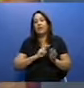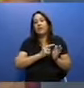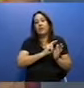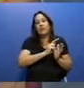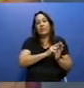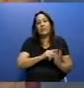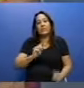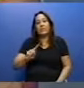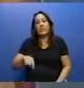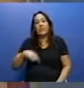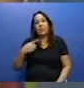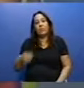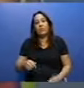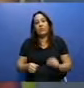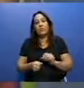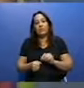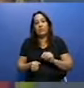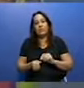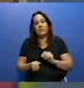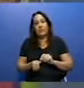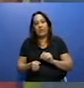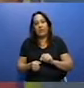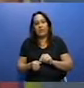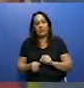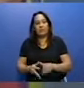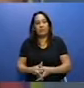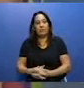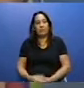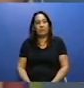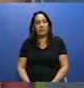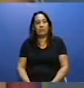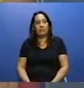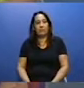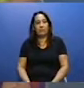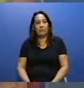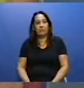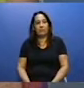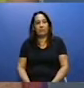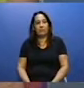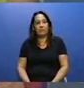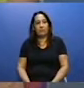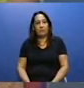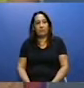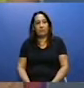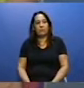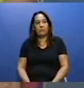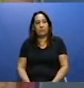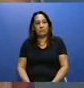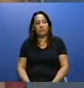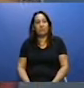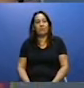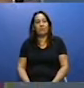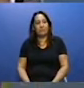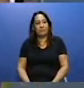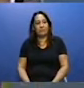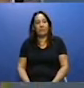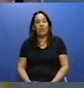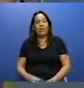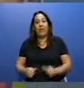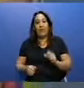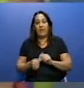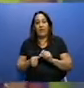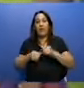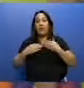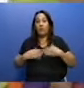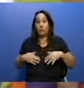moranguinhos, tá bom? Mas você já entendeu, não entendeu? Então depois você desenha com calma, tá? Antes de mandar para a